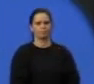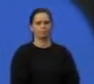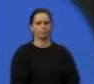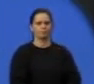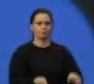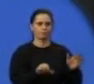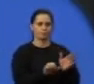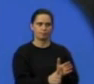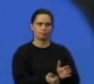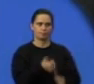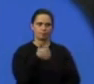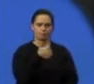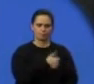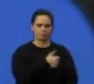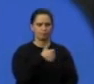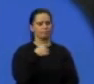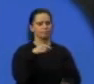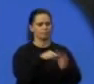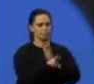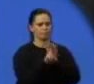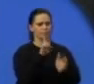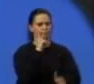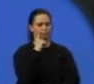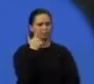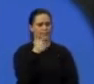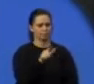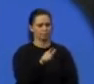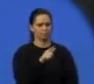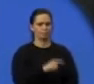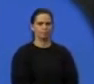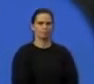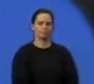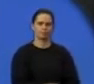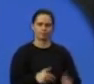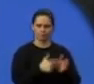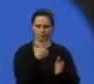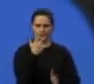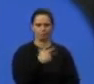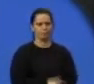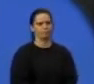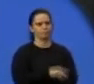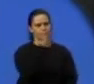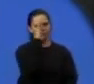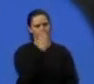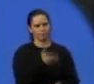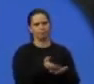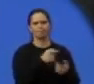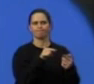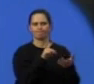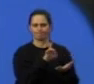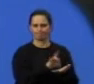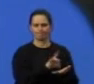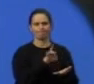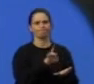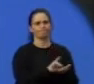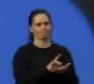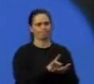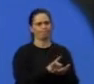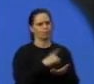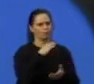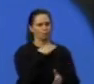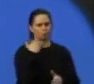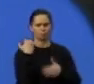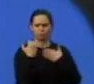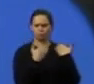Vamos agora para a nossa interatividade. É considerado como responsável pelo número elevado de mortes e